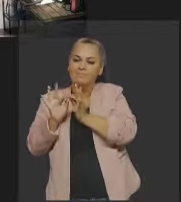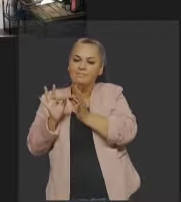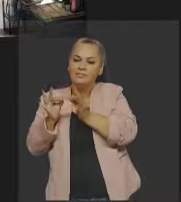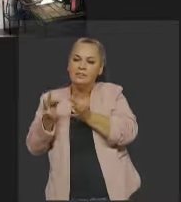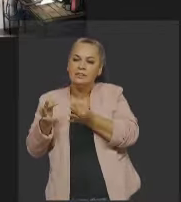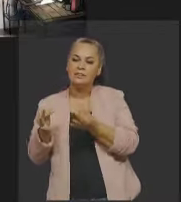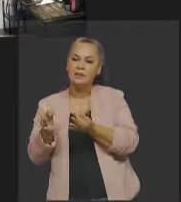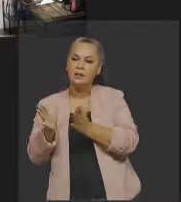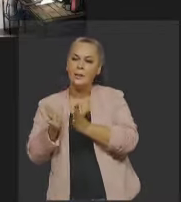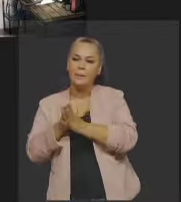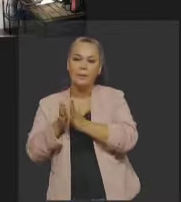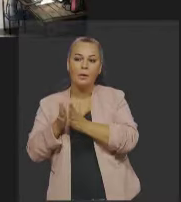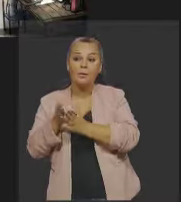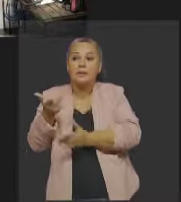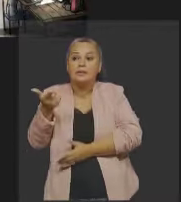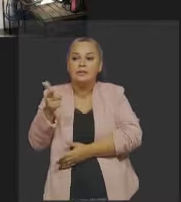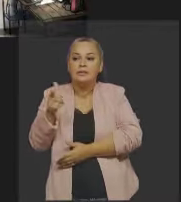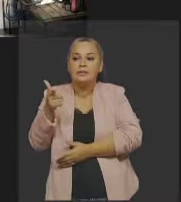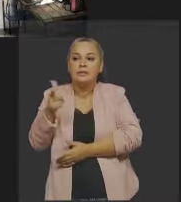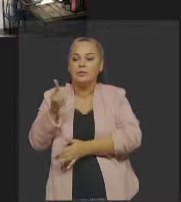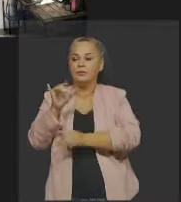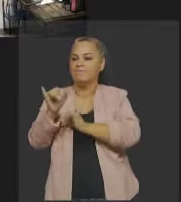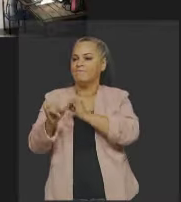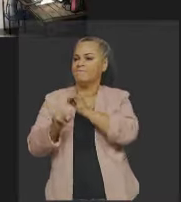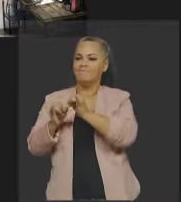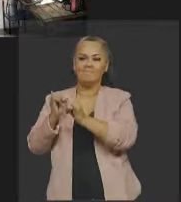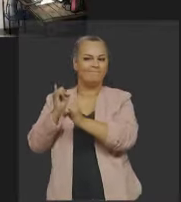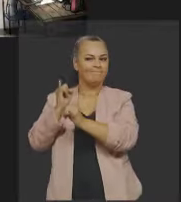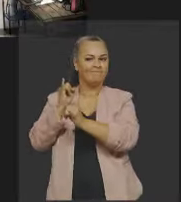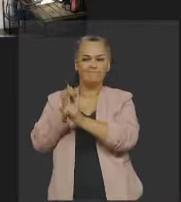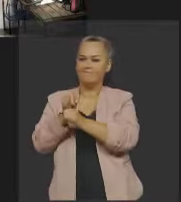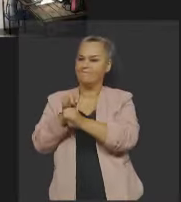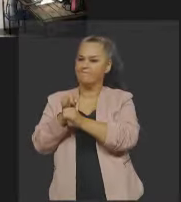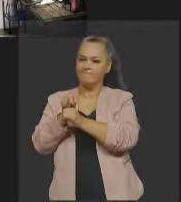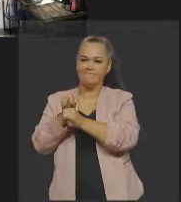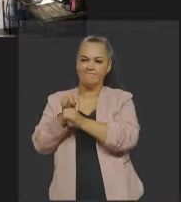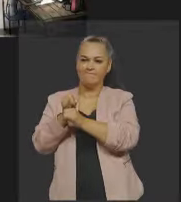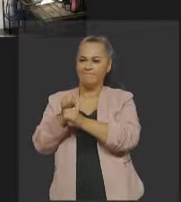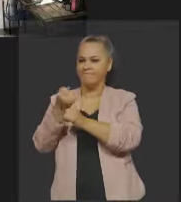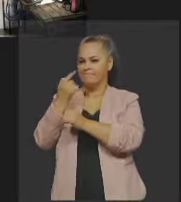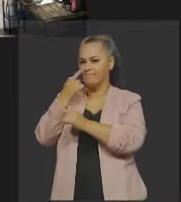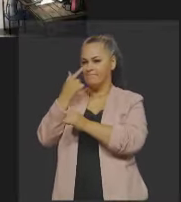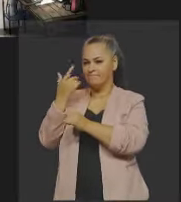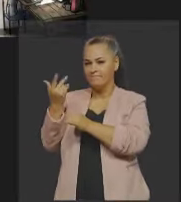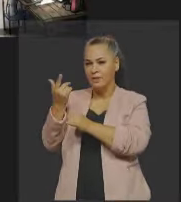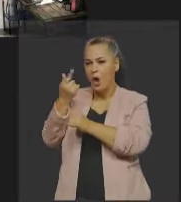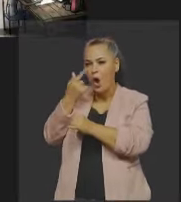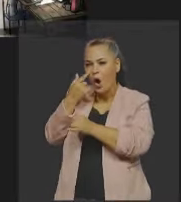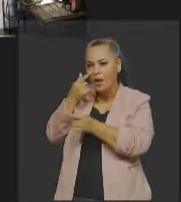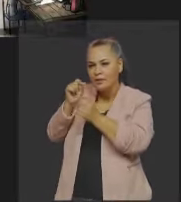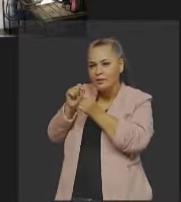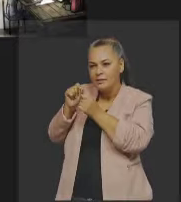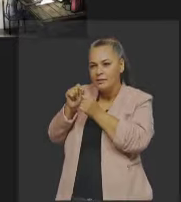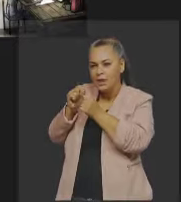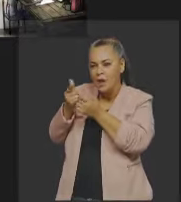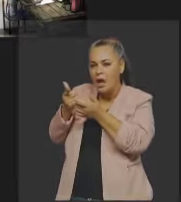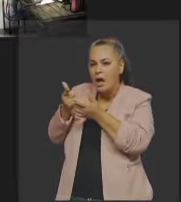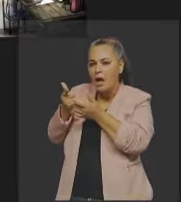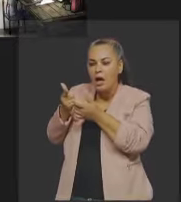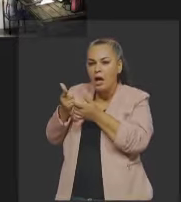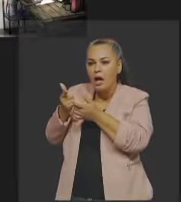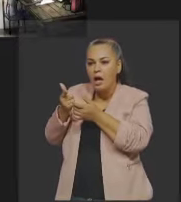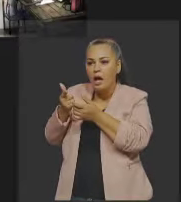empobrecido, sem acesso, né, à televisão. Você está vendo que ele está fazendo a lição no meio da mesa da cozinha,